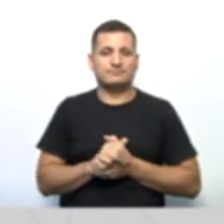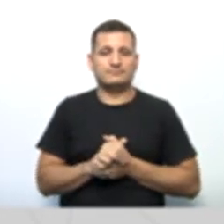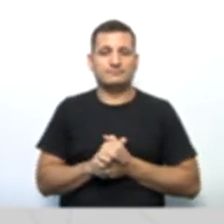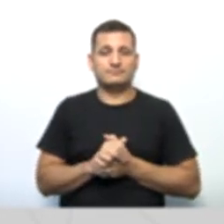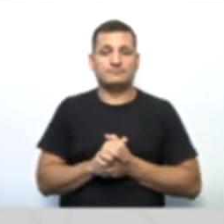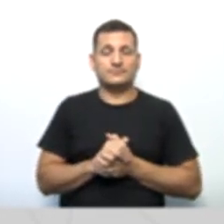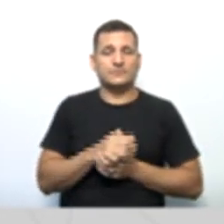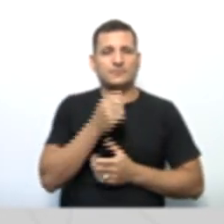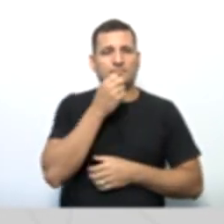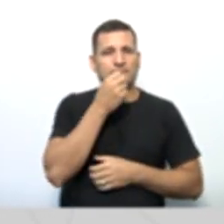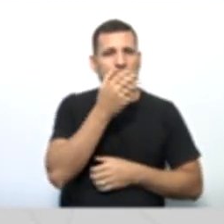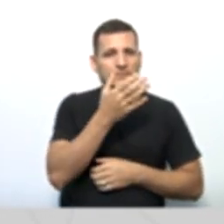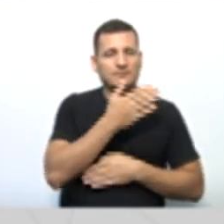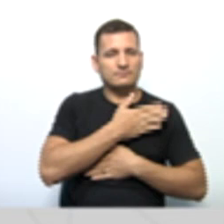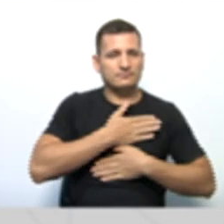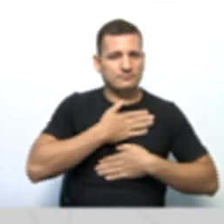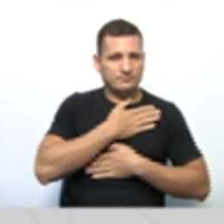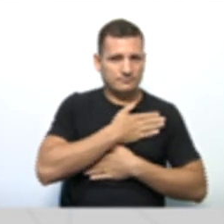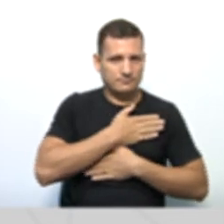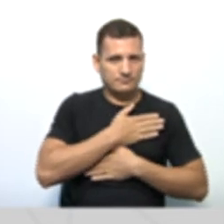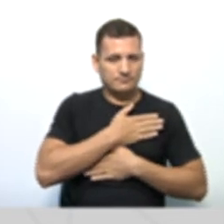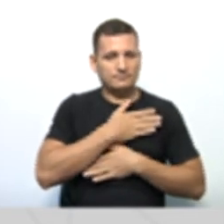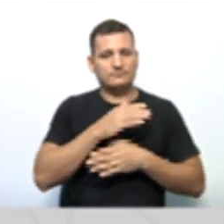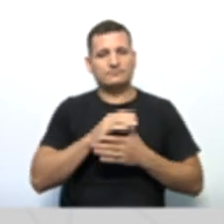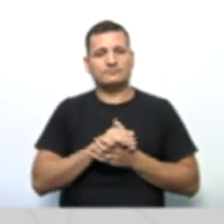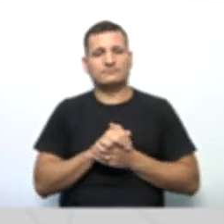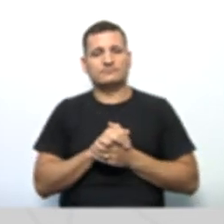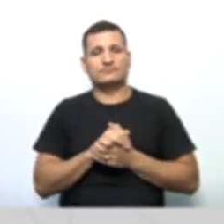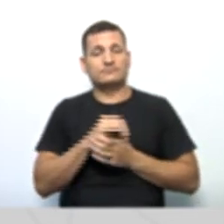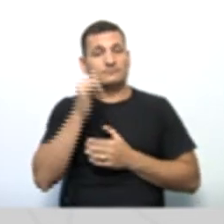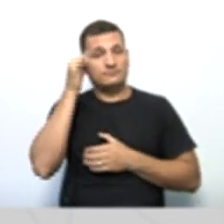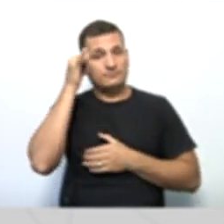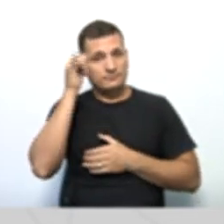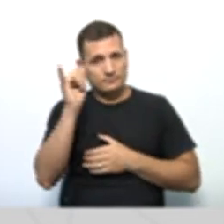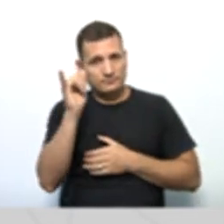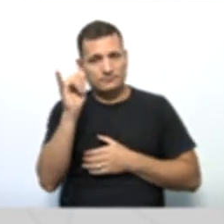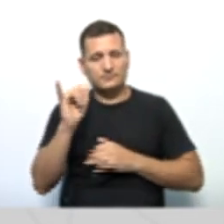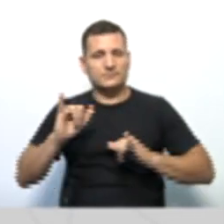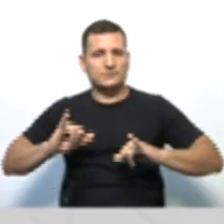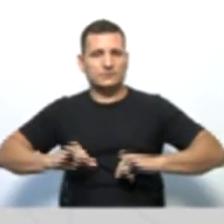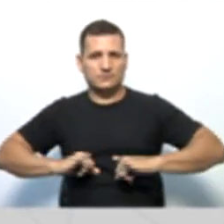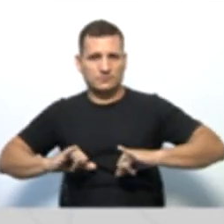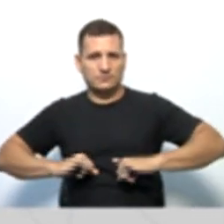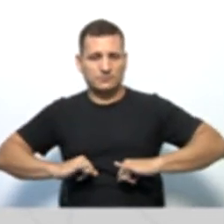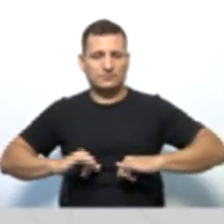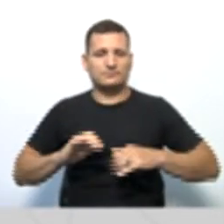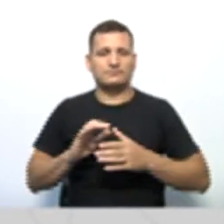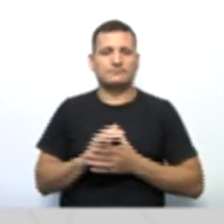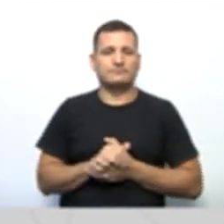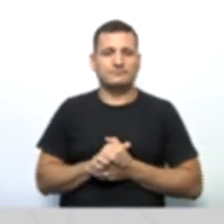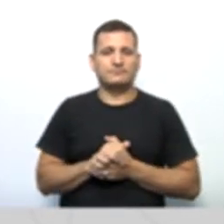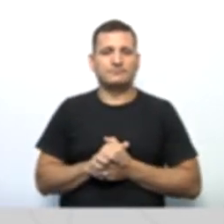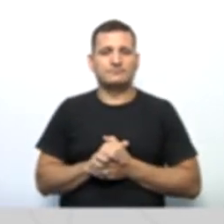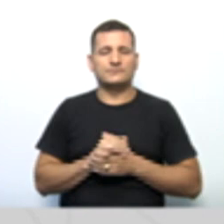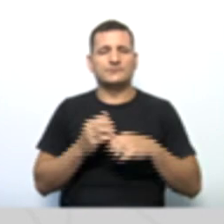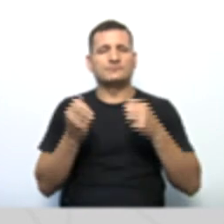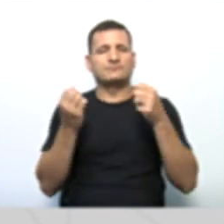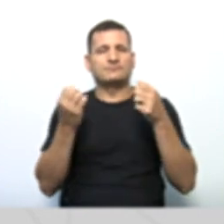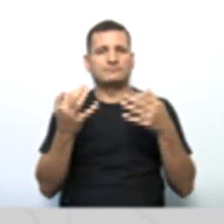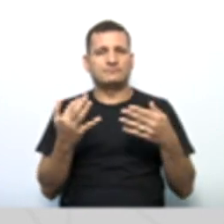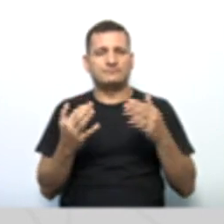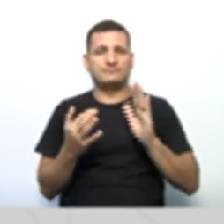produzir o que? Bem-estar, evitando o que com isso? O sofrimento. E aí, professor? Nós falamos bastante sobre